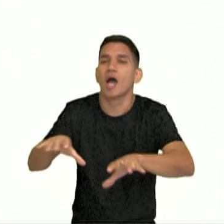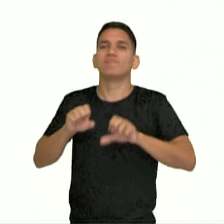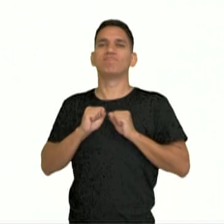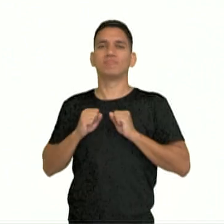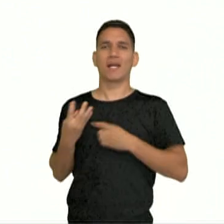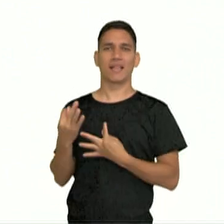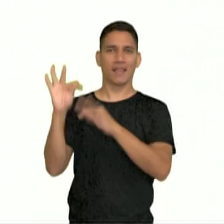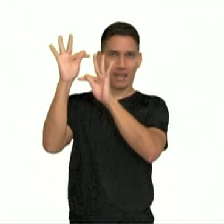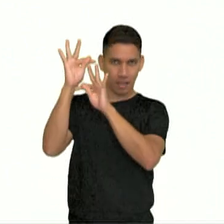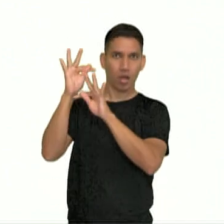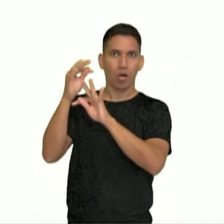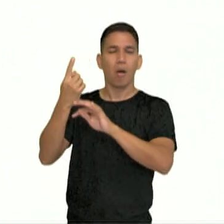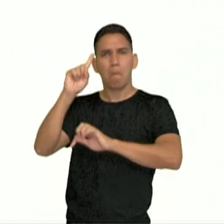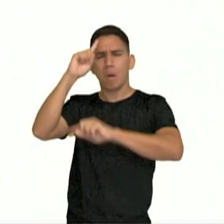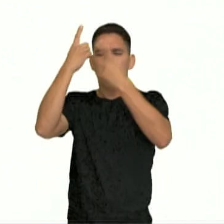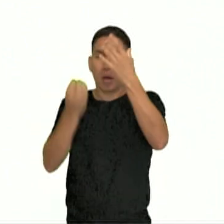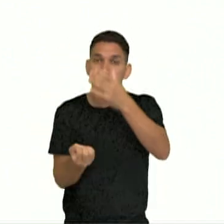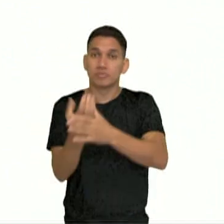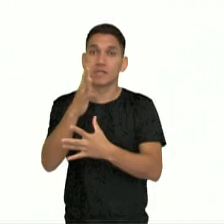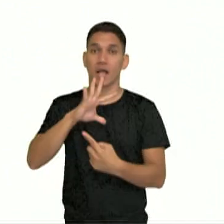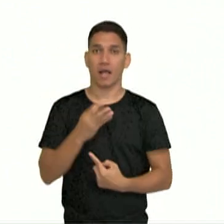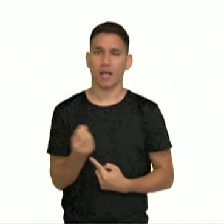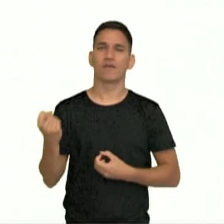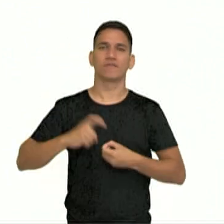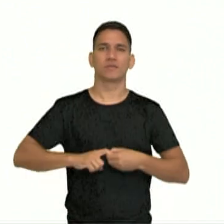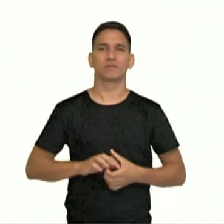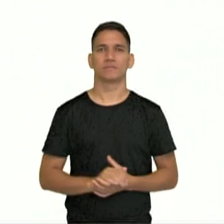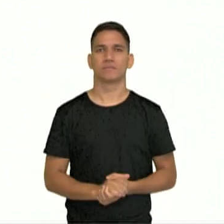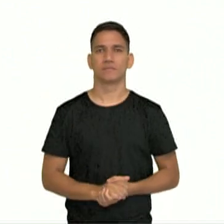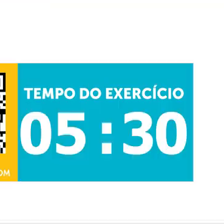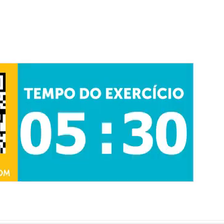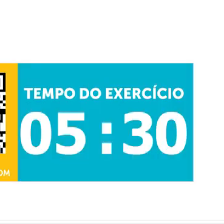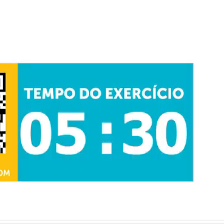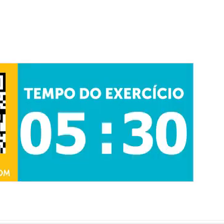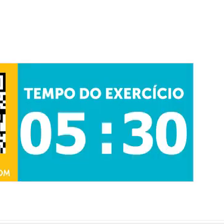da tecnologia para produzir arte. Eu já volto.